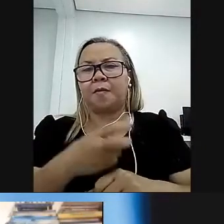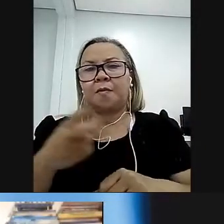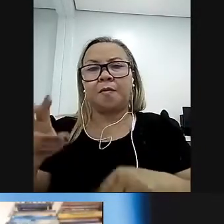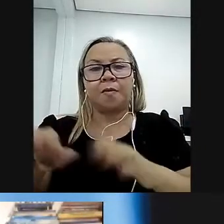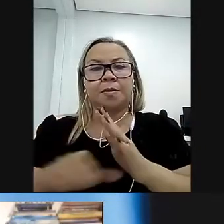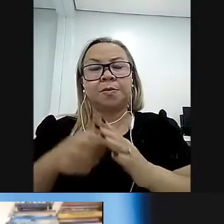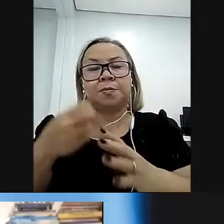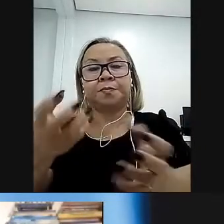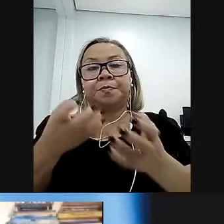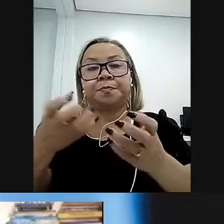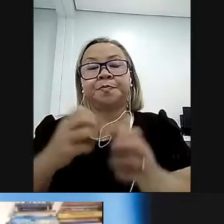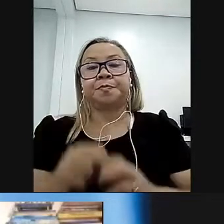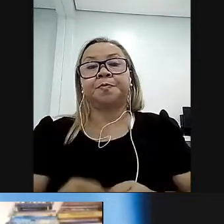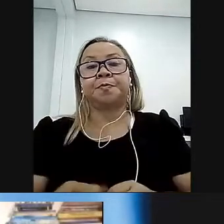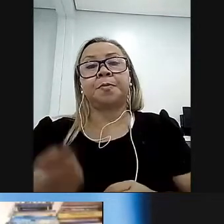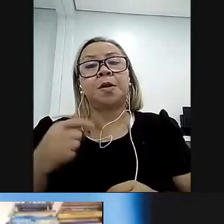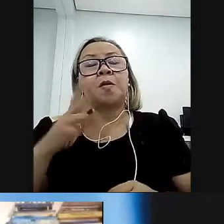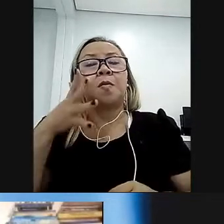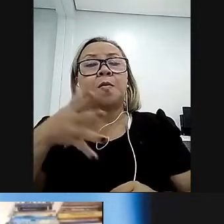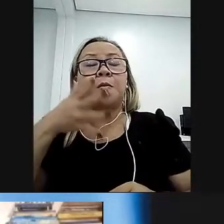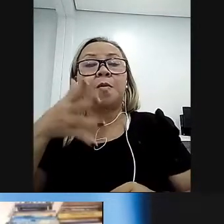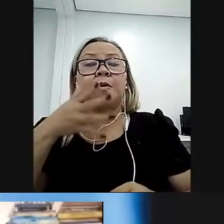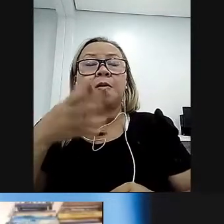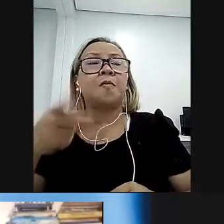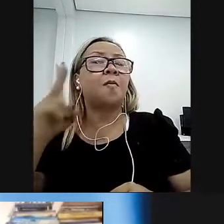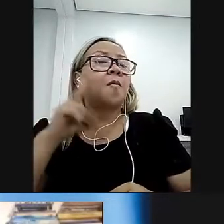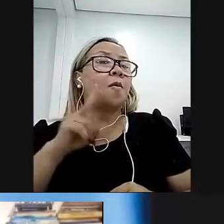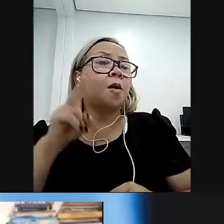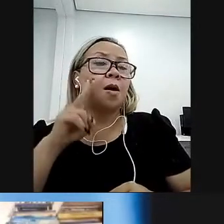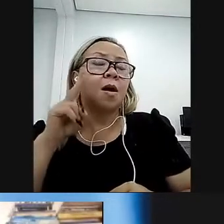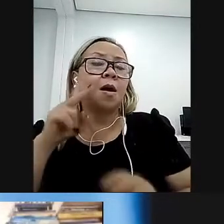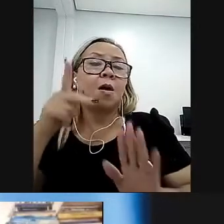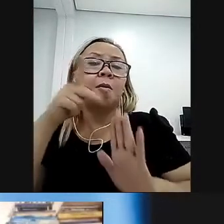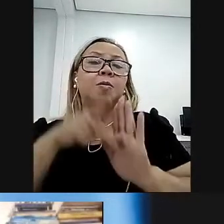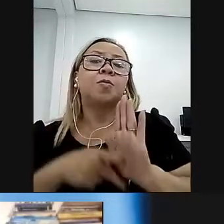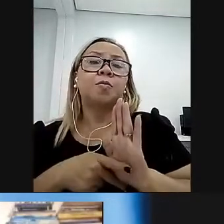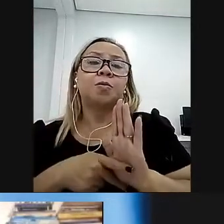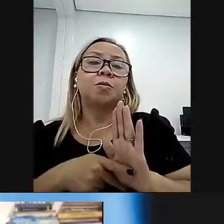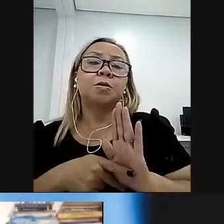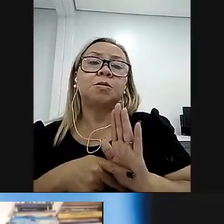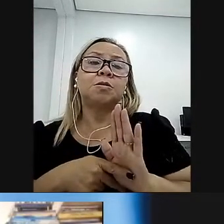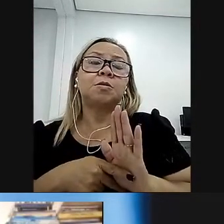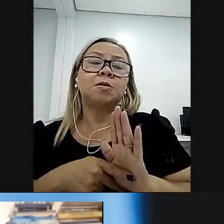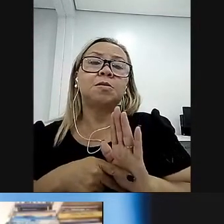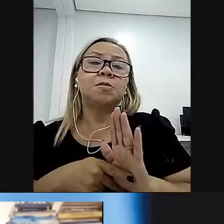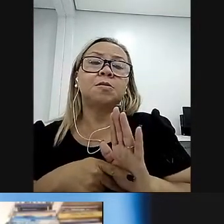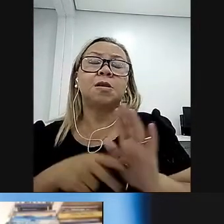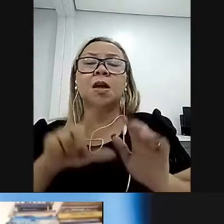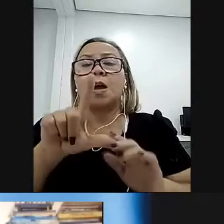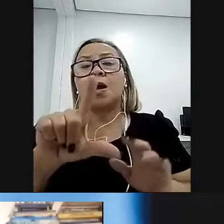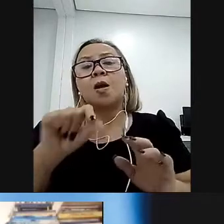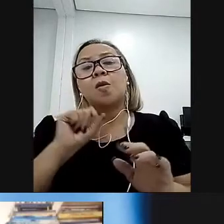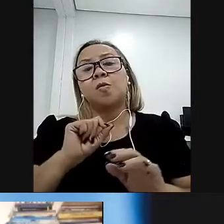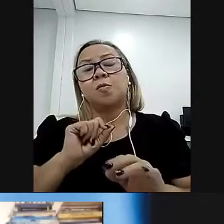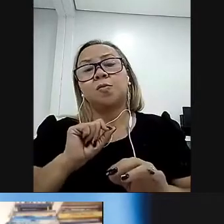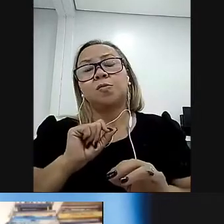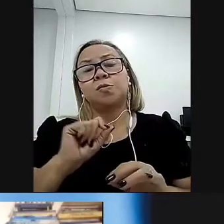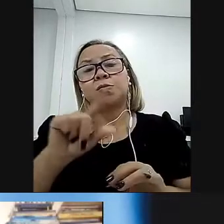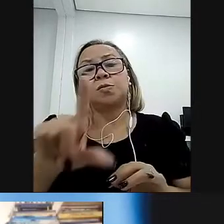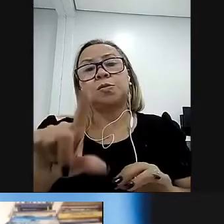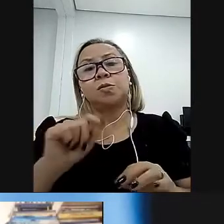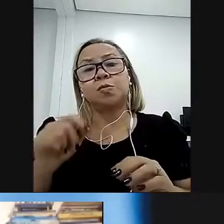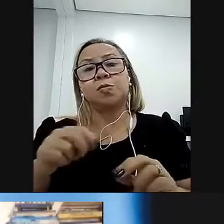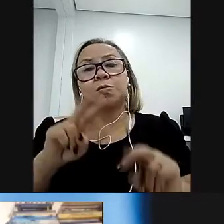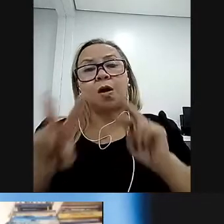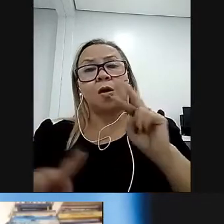Não foi bem uma palestra, foi uma lembrança do projeto. Né? Eu preferi dar maior